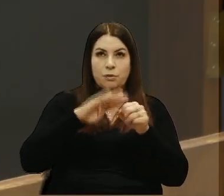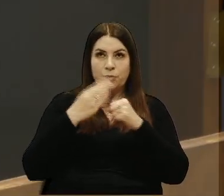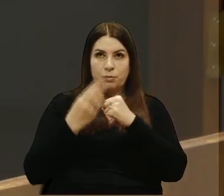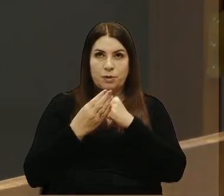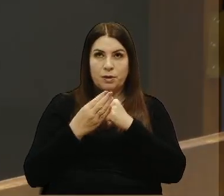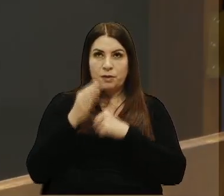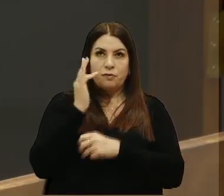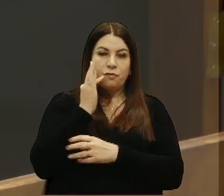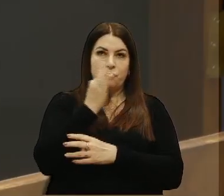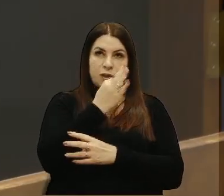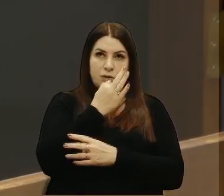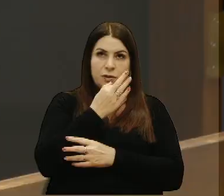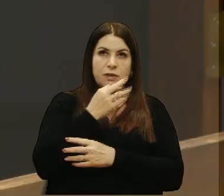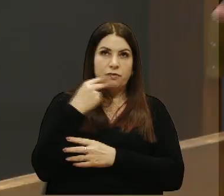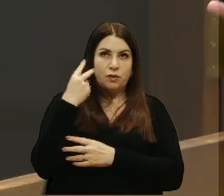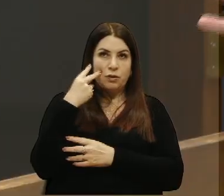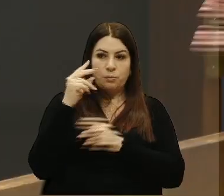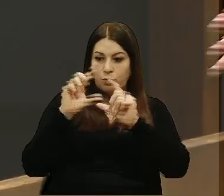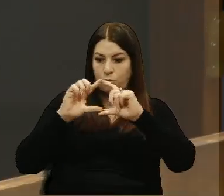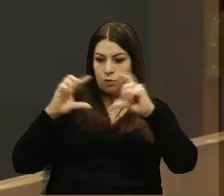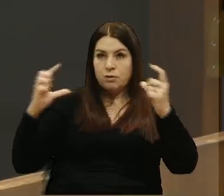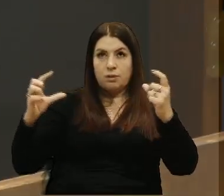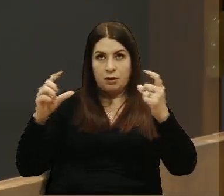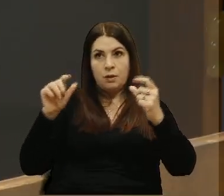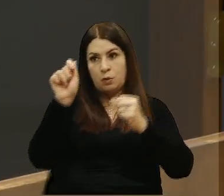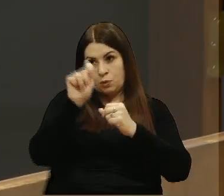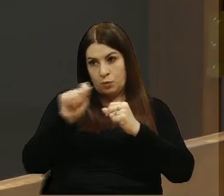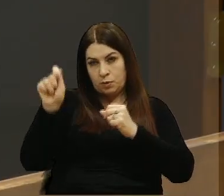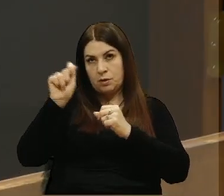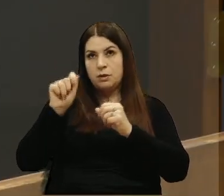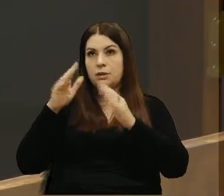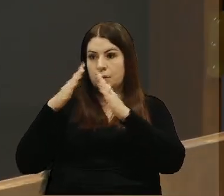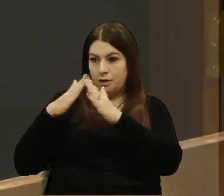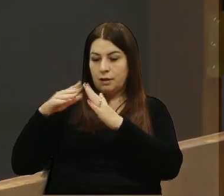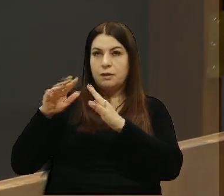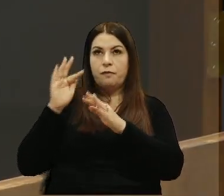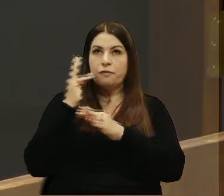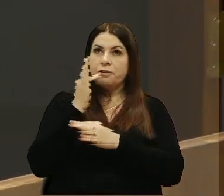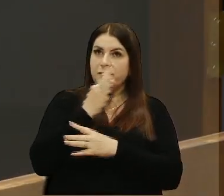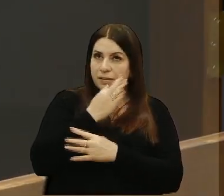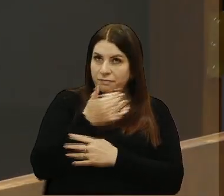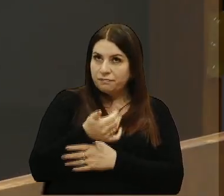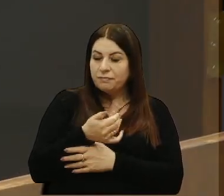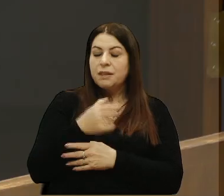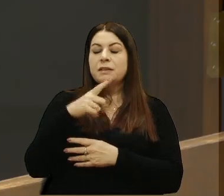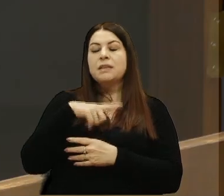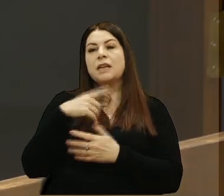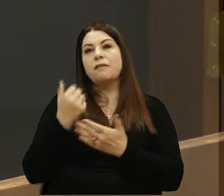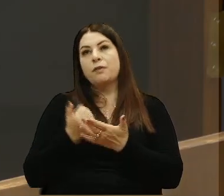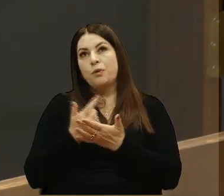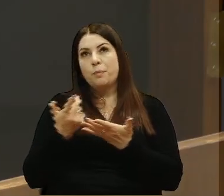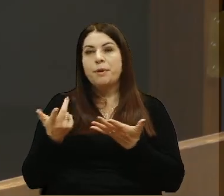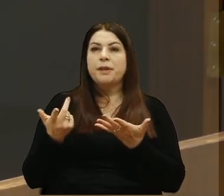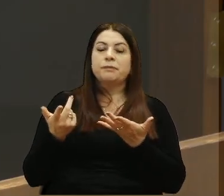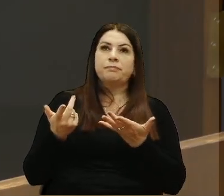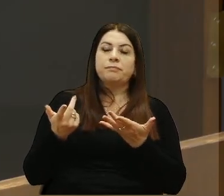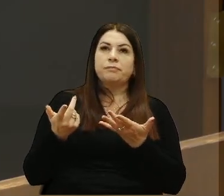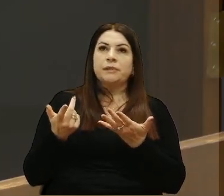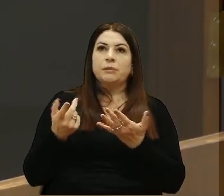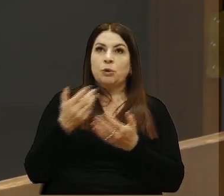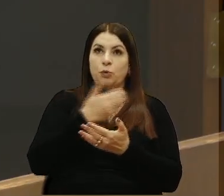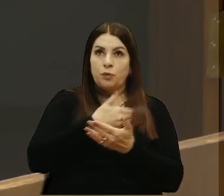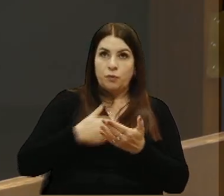da Forqueta, vereadora Sandra, a senhora ia mandar botar um adesivo escrito Associação de Moradores de Bairro da Forqueta. Se ela fosse comprada pelo